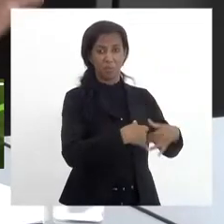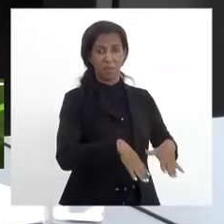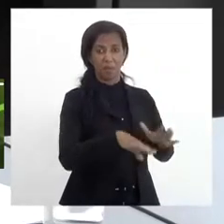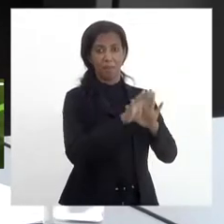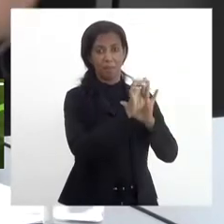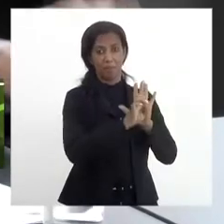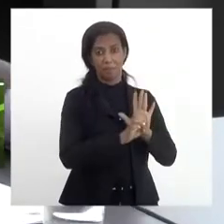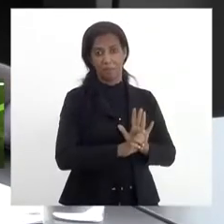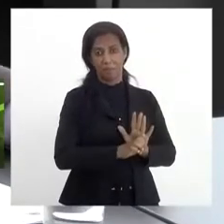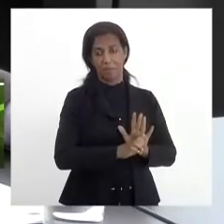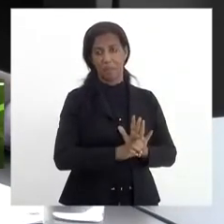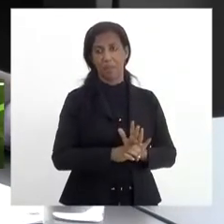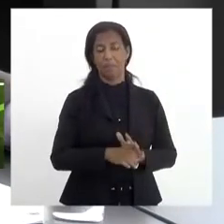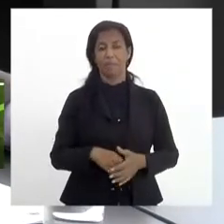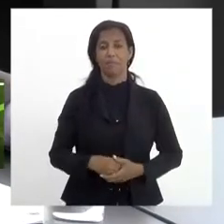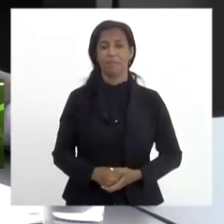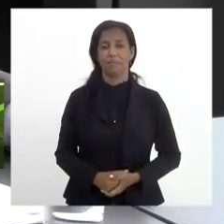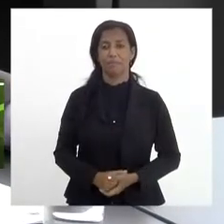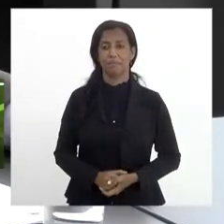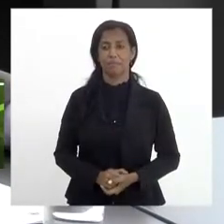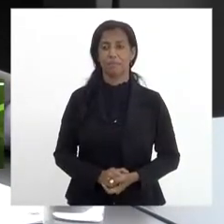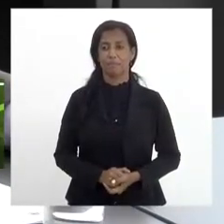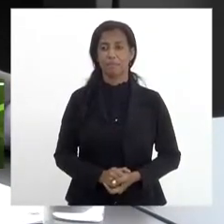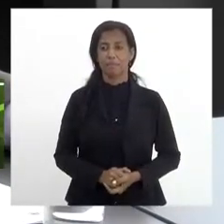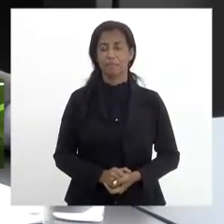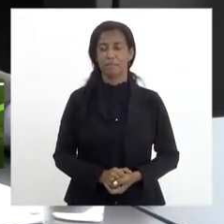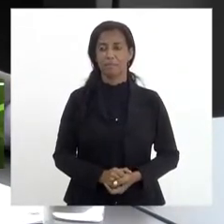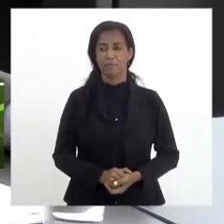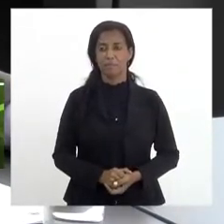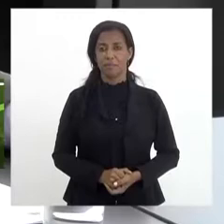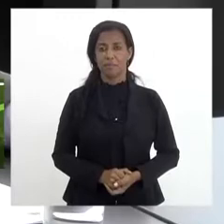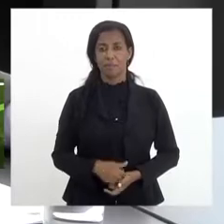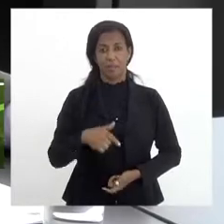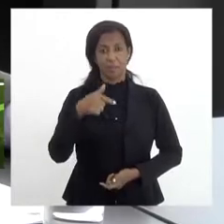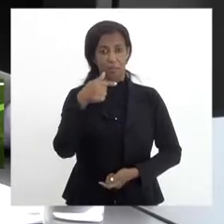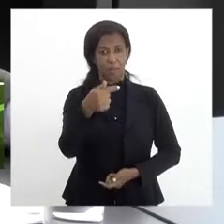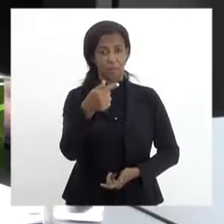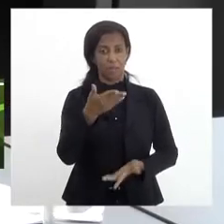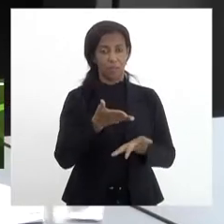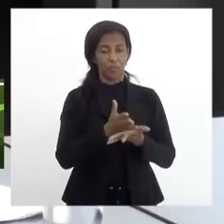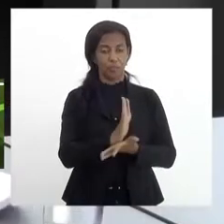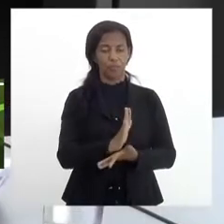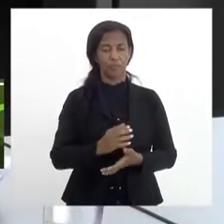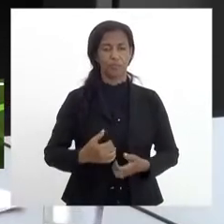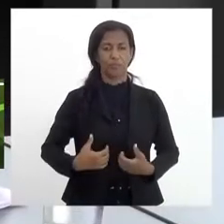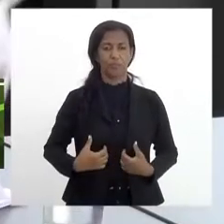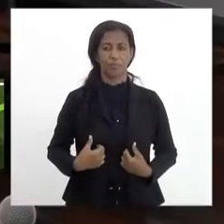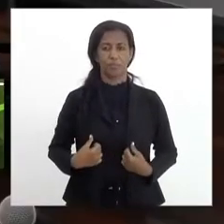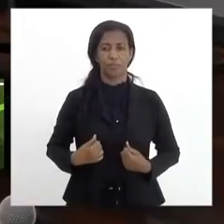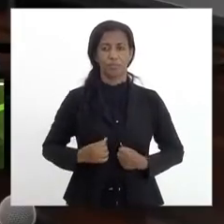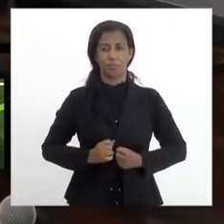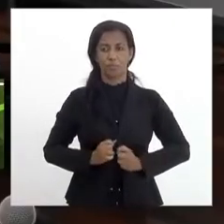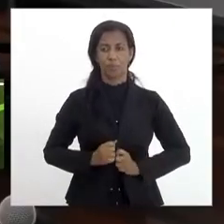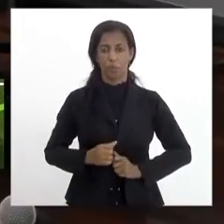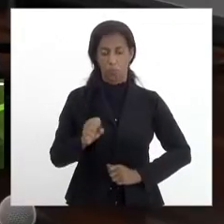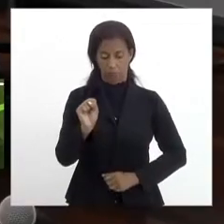emendas aqui aprovadas, estão prejudicadas. Então, 7 aprovado. Obrigado, deputado Paulo. 8.